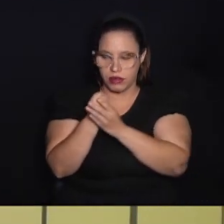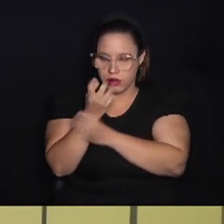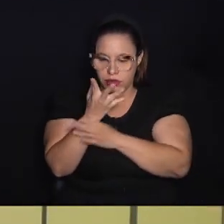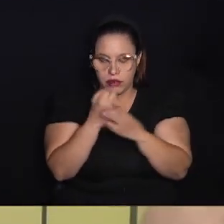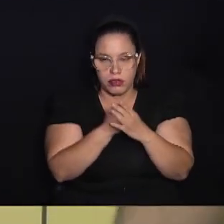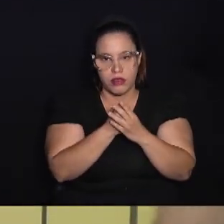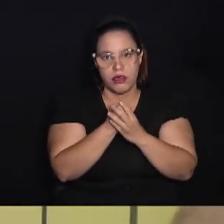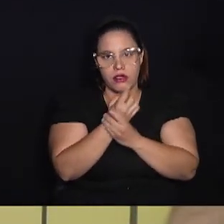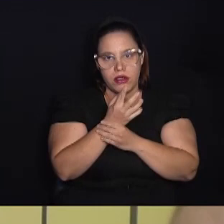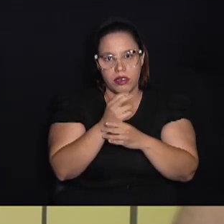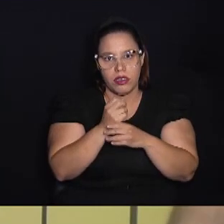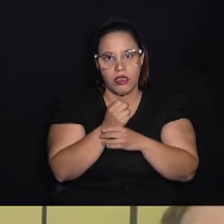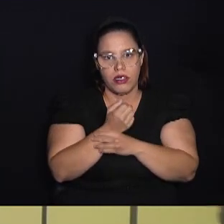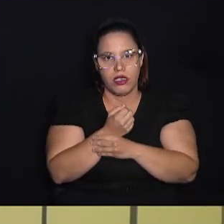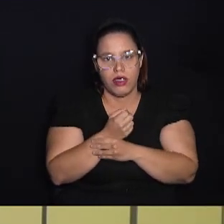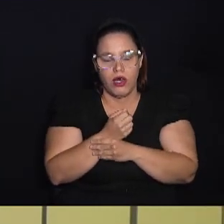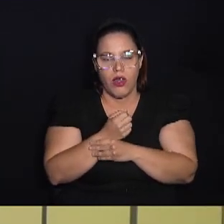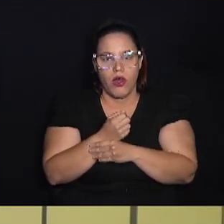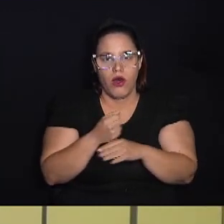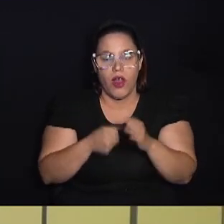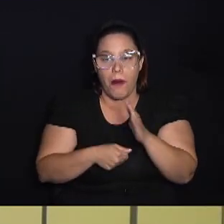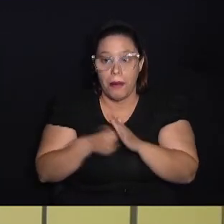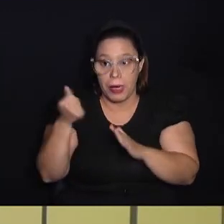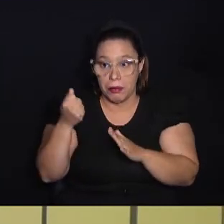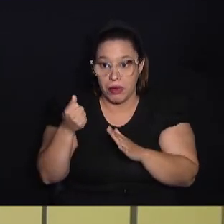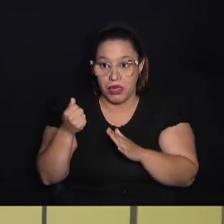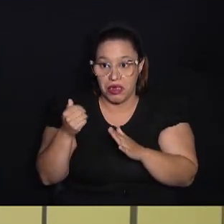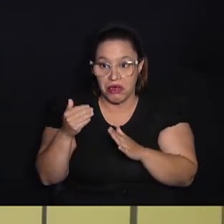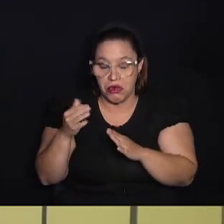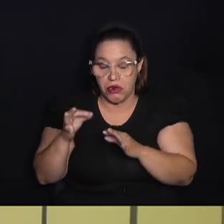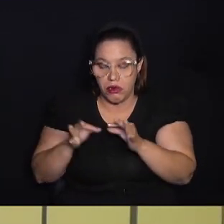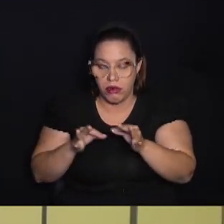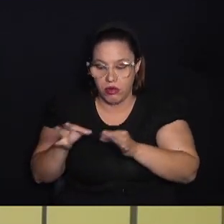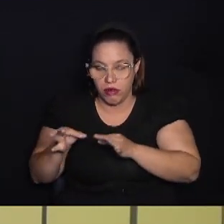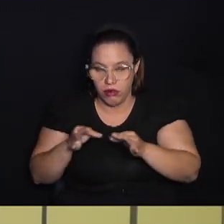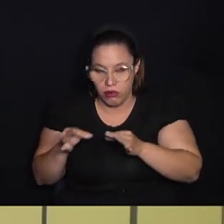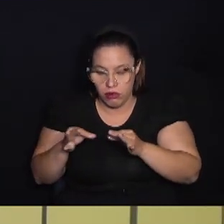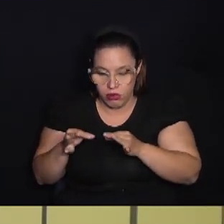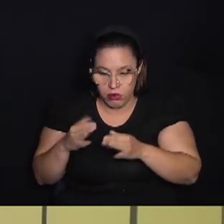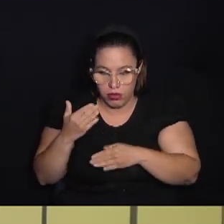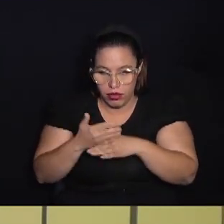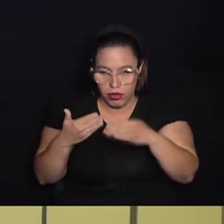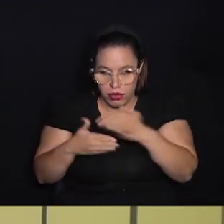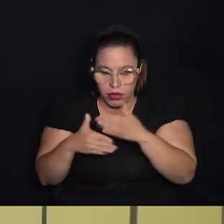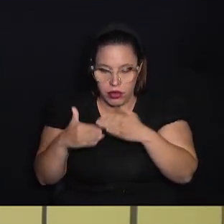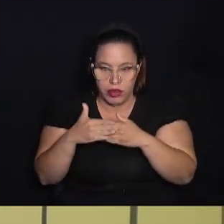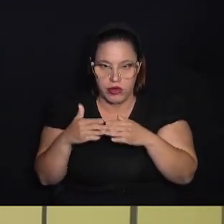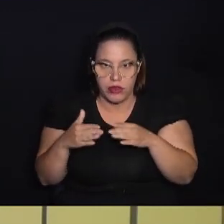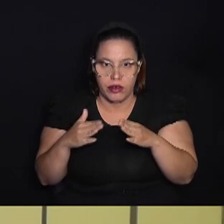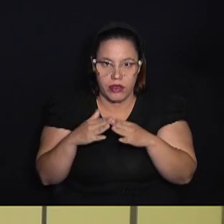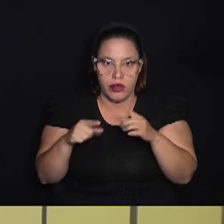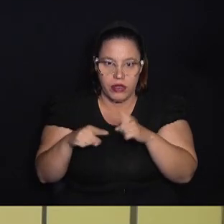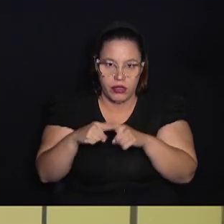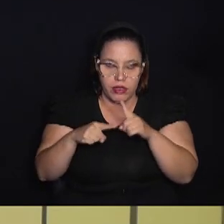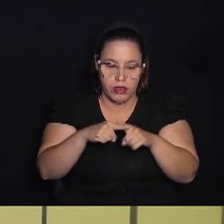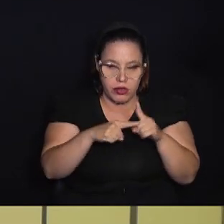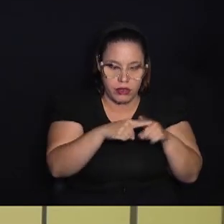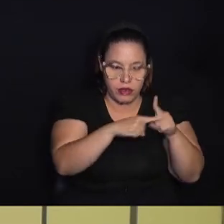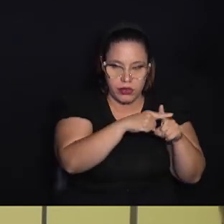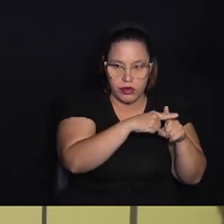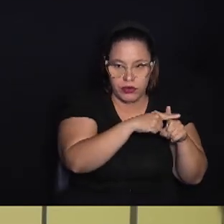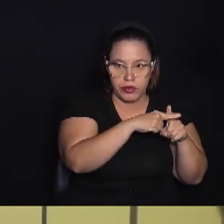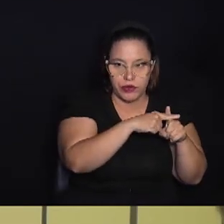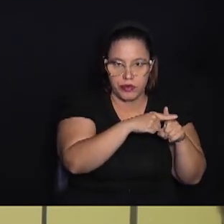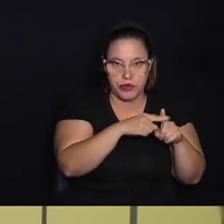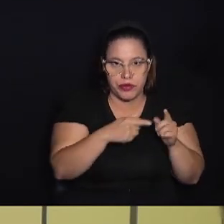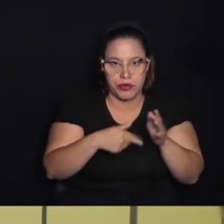conquistou foi o cemitério Jura é e que ficava ali na região central próximo à Basílica do Carmo Então antes de